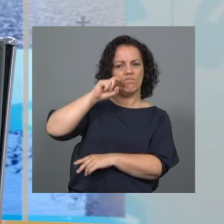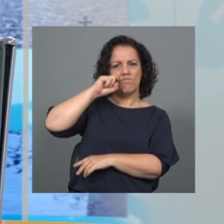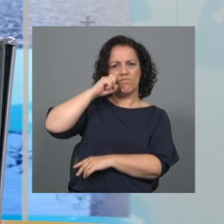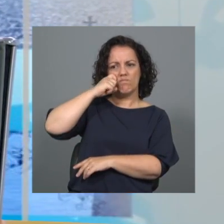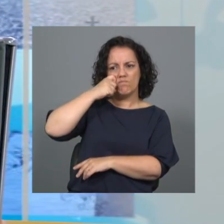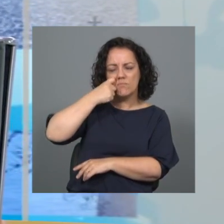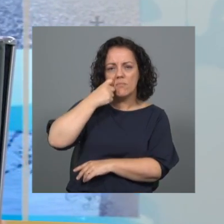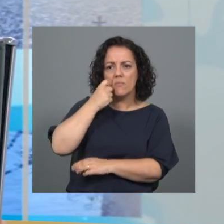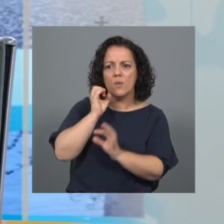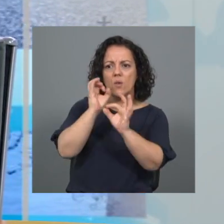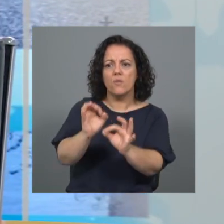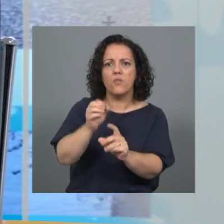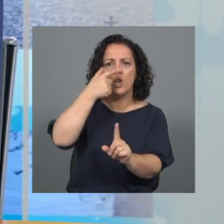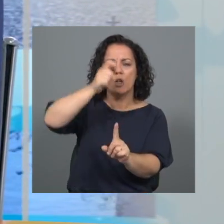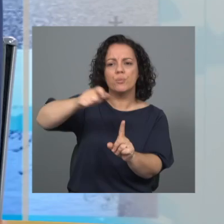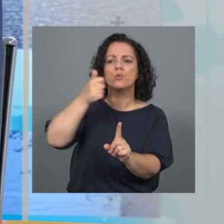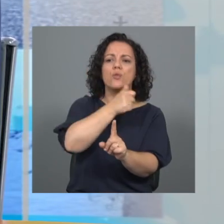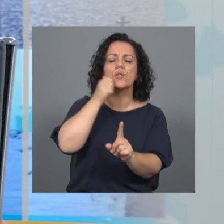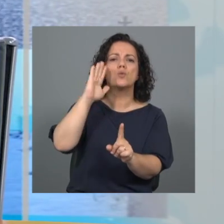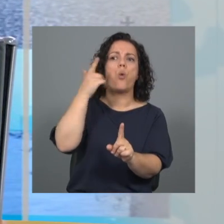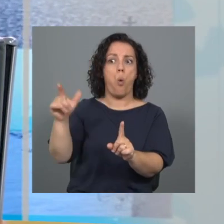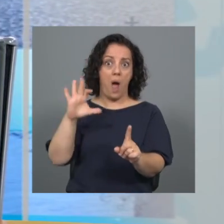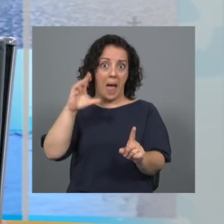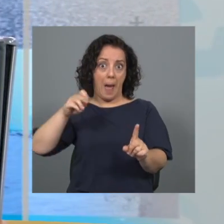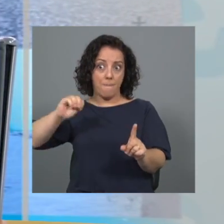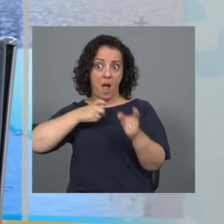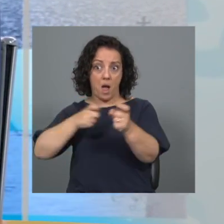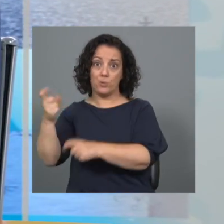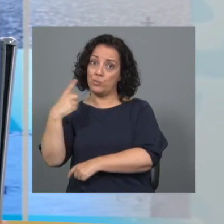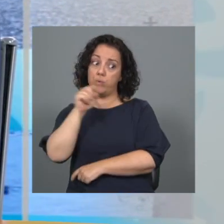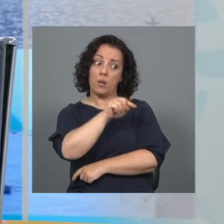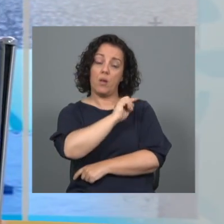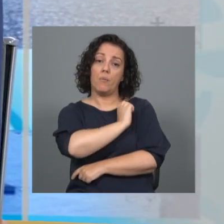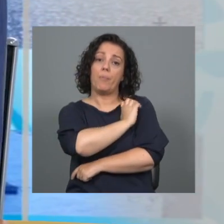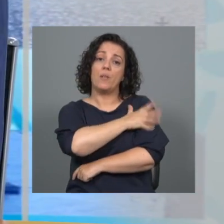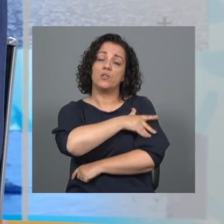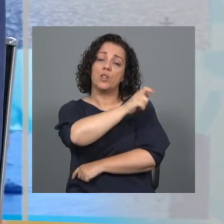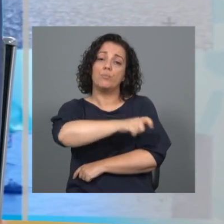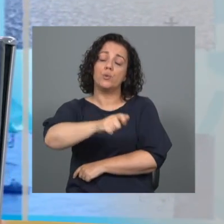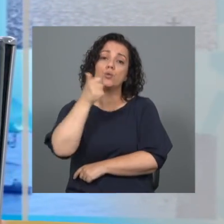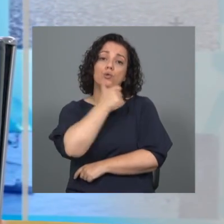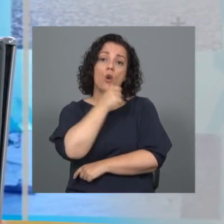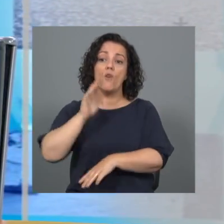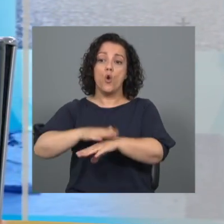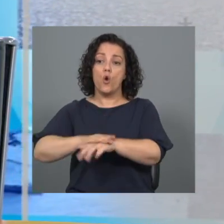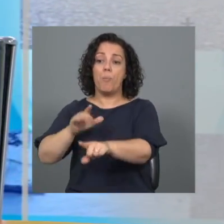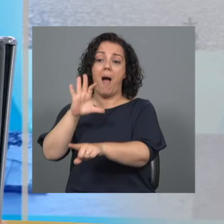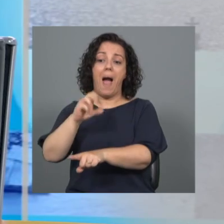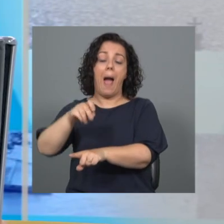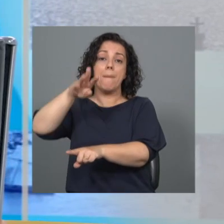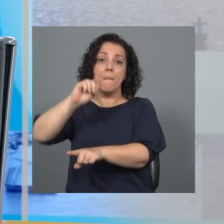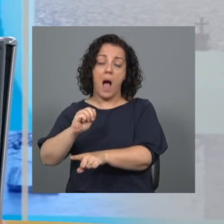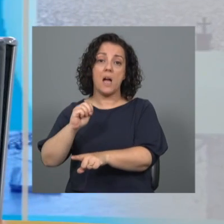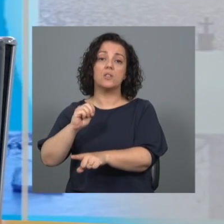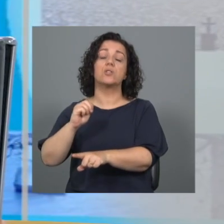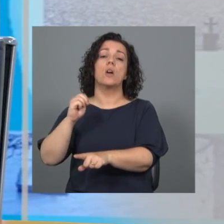os mais indefesos, as vítimas, não é o Hamas, mas são os palestinianos que depois acabam por sofrer, tanto com os ataques do Hamas e por viverem subjugados